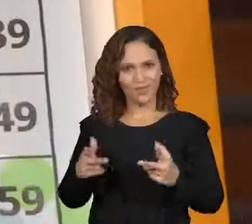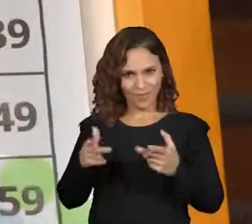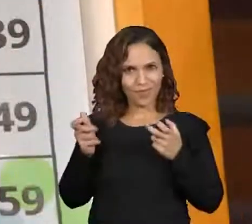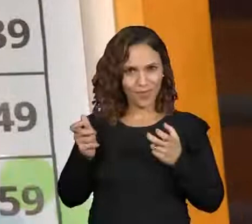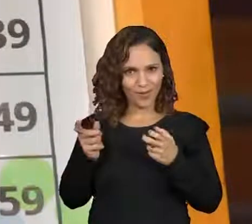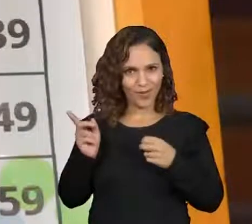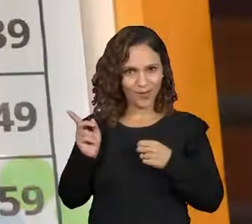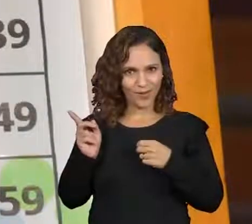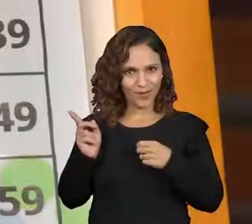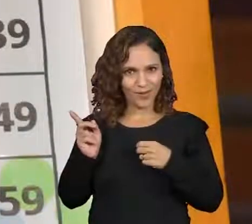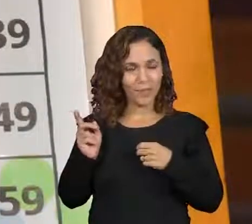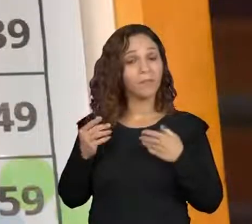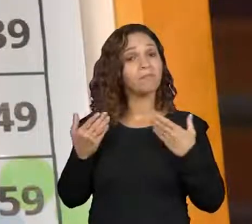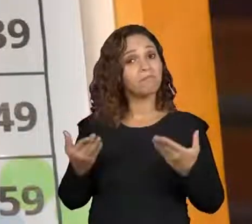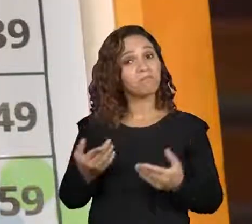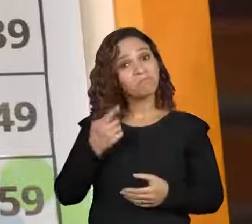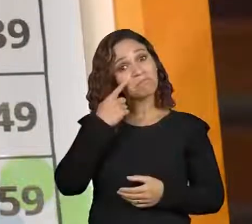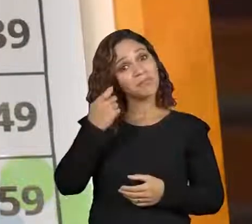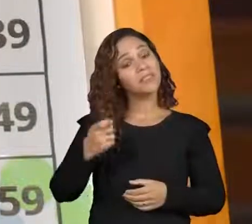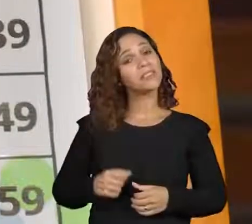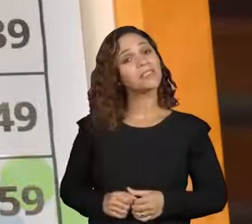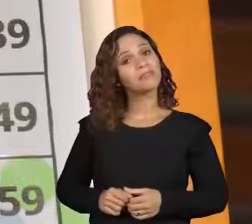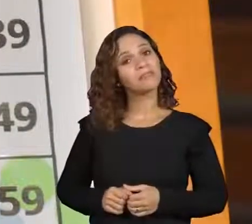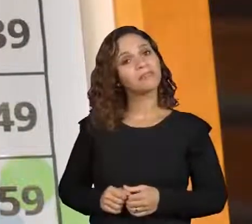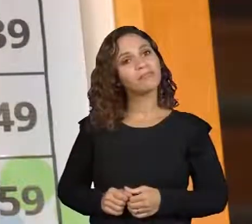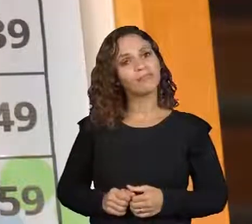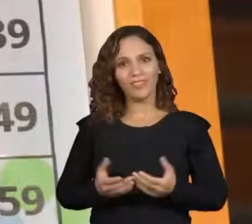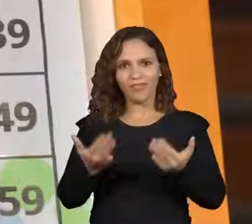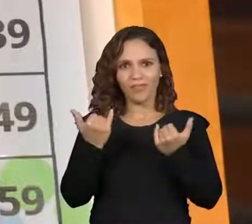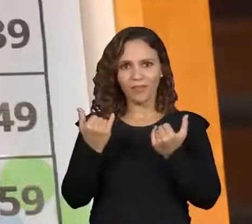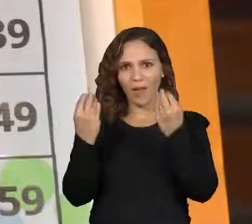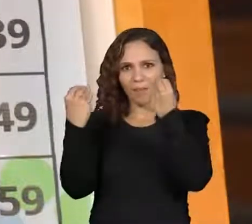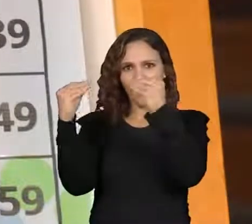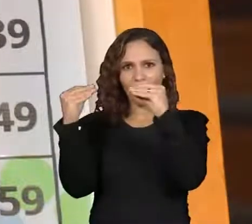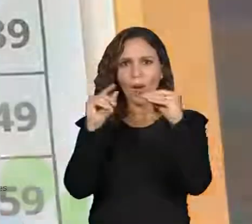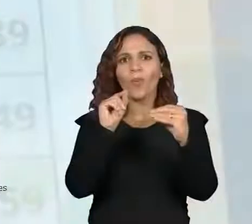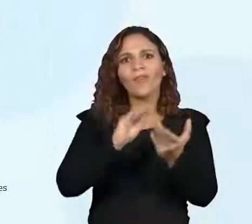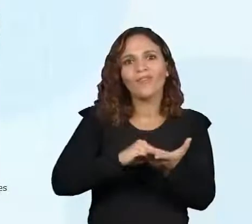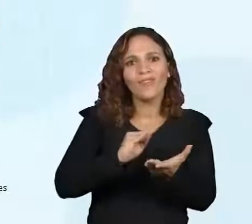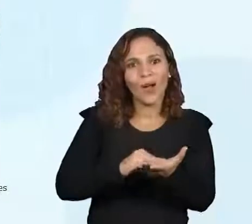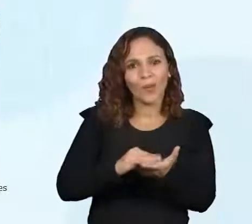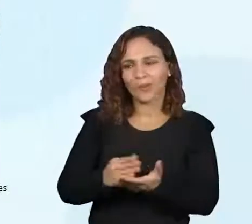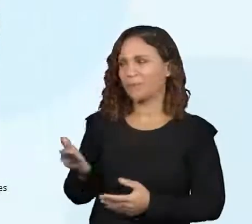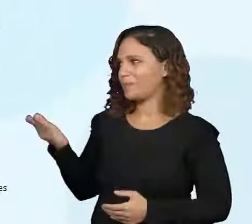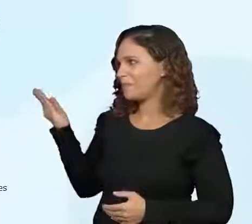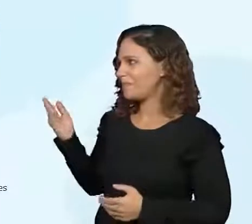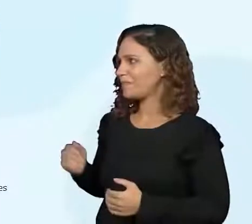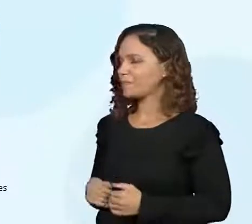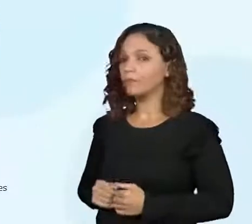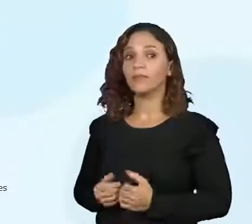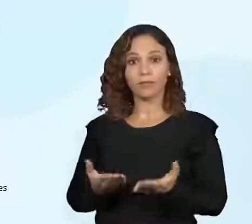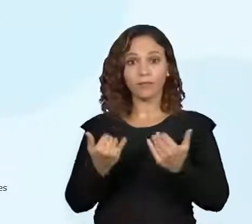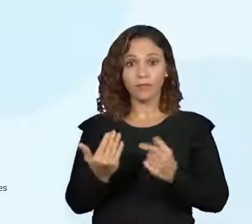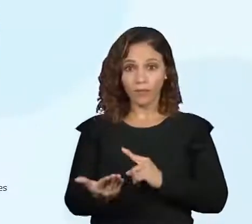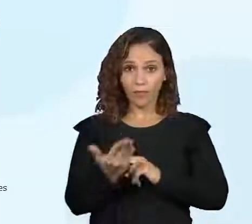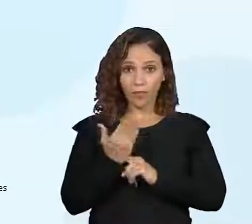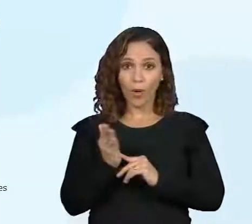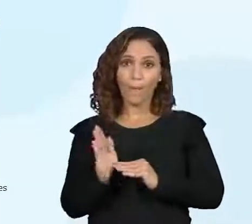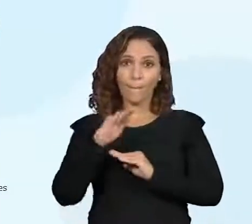Viu? Interessante. Vamos completar, então, a sequência aqui da Rita? Contando de 2 em